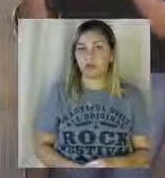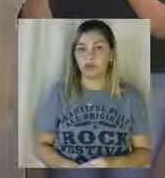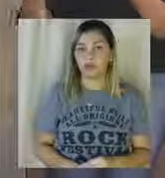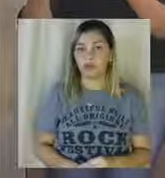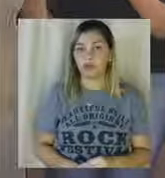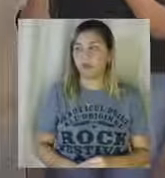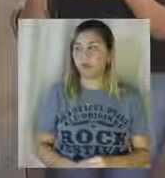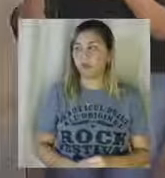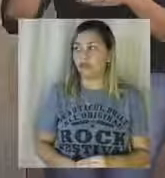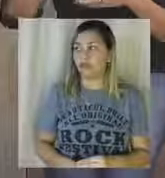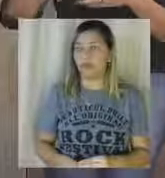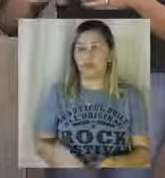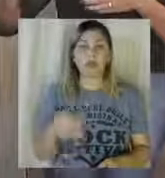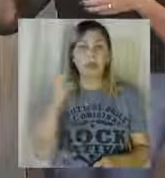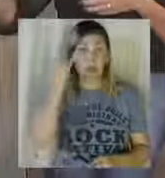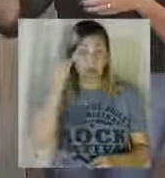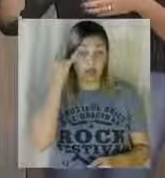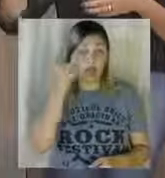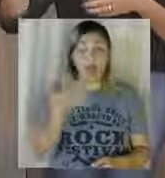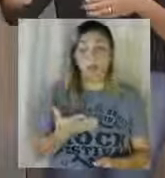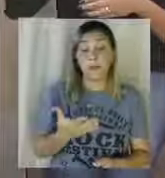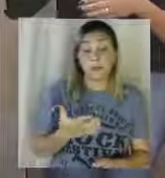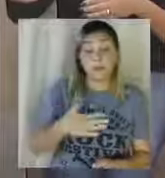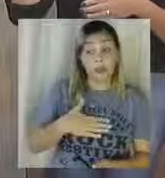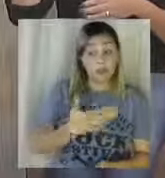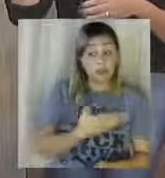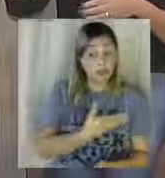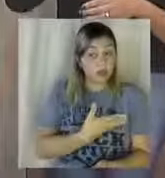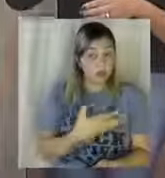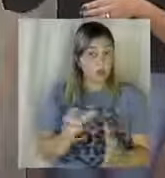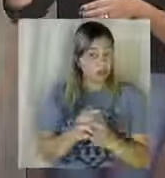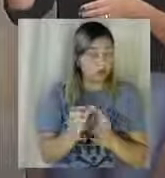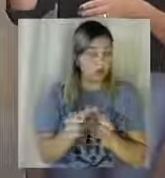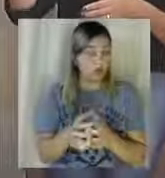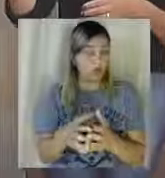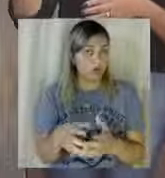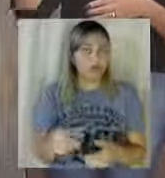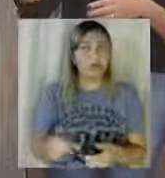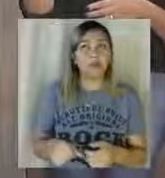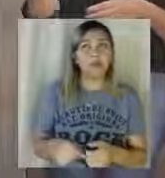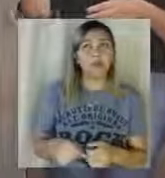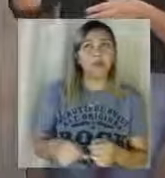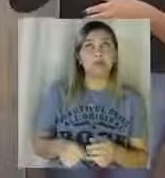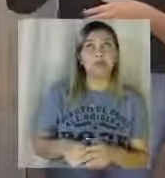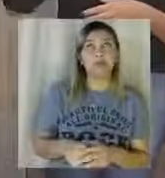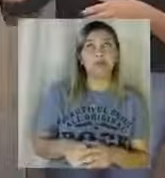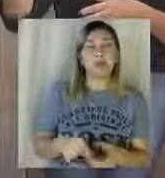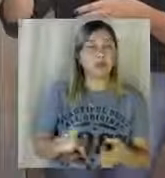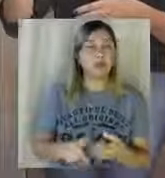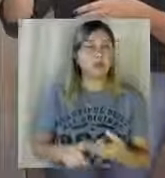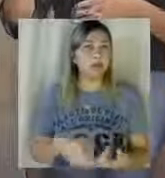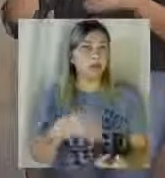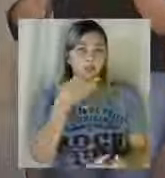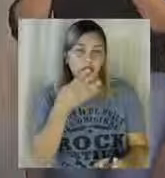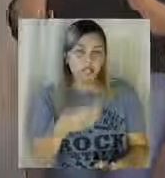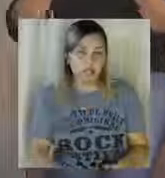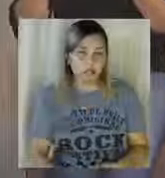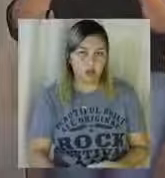Meus amigos de grupo, principalmente criança, que não entendia que eu era surda, era a única